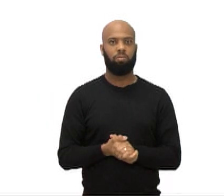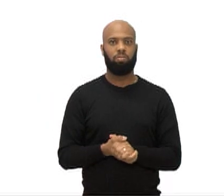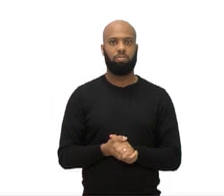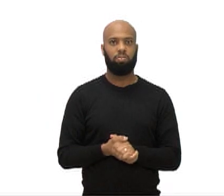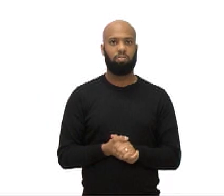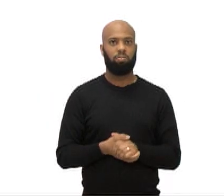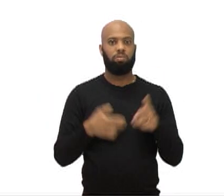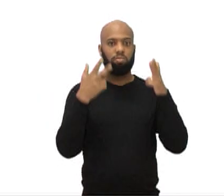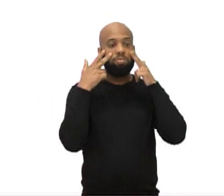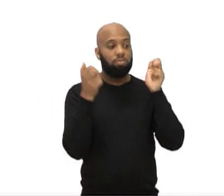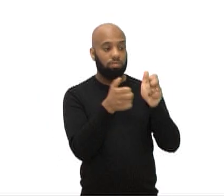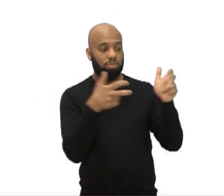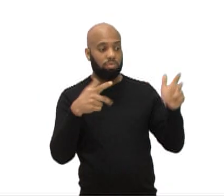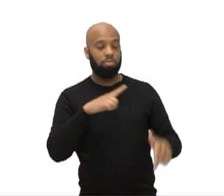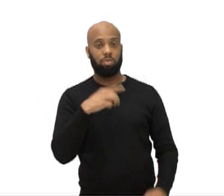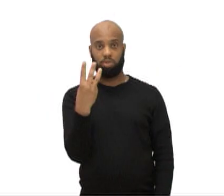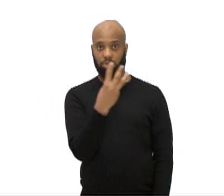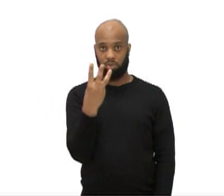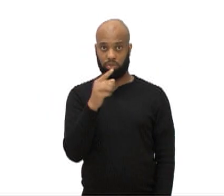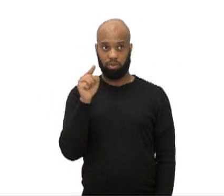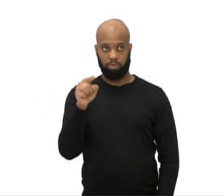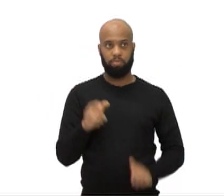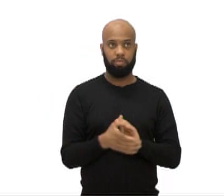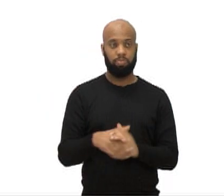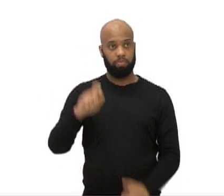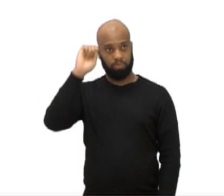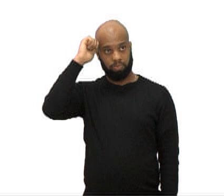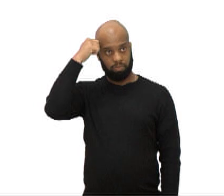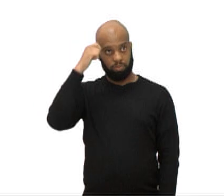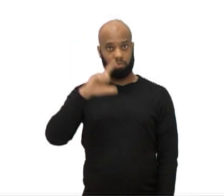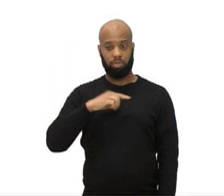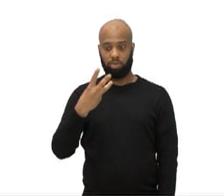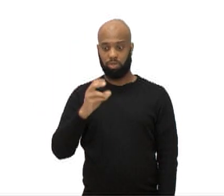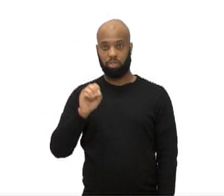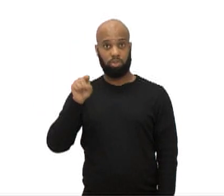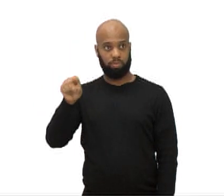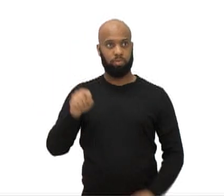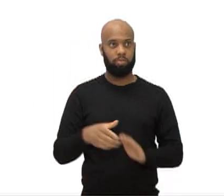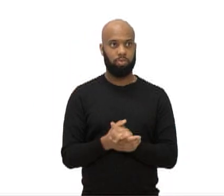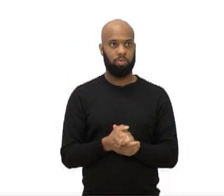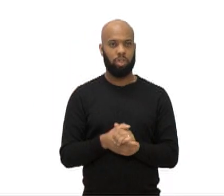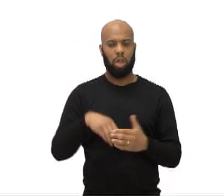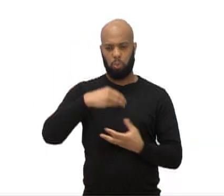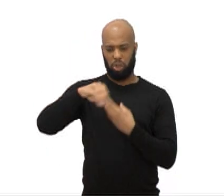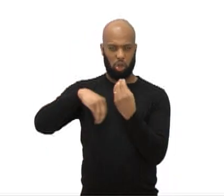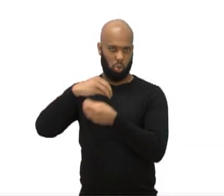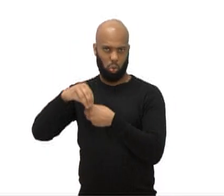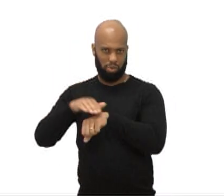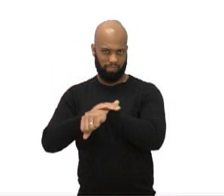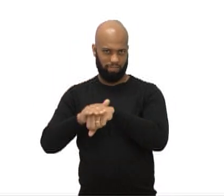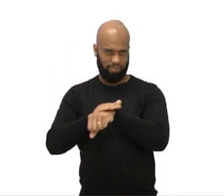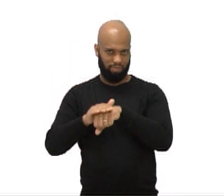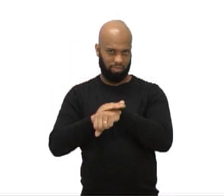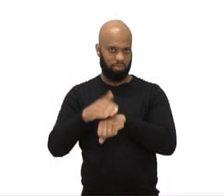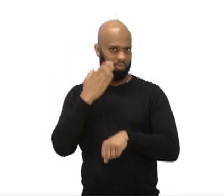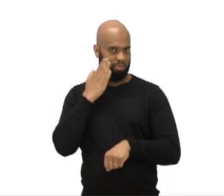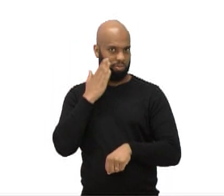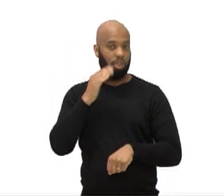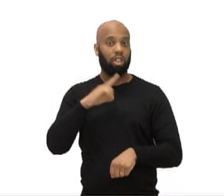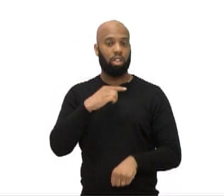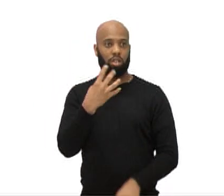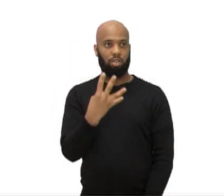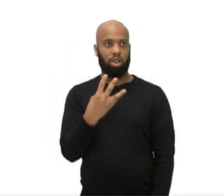índios, 33 mil, negros, 30 mil, mestiços, 42